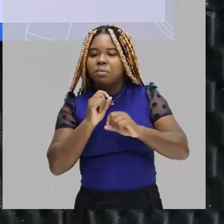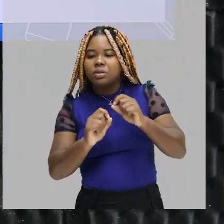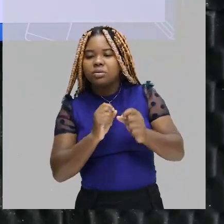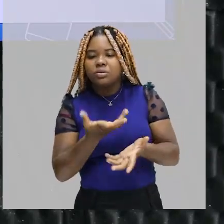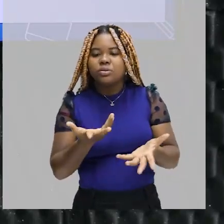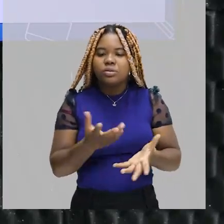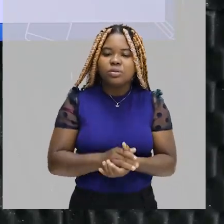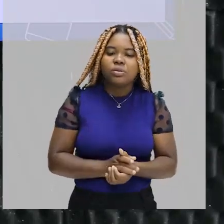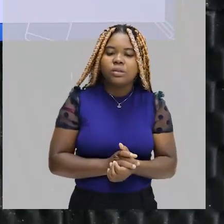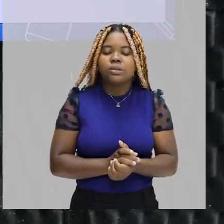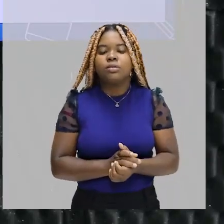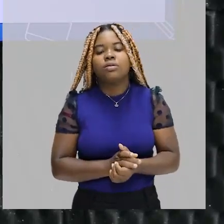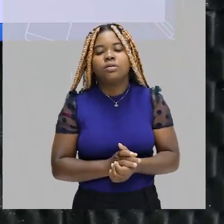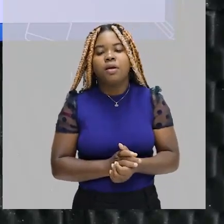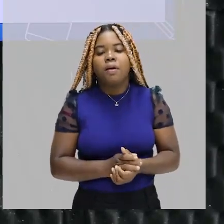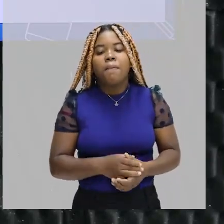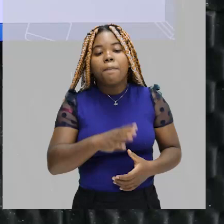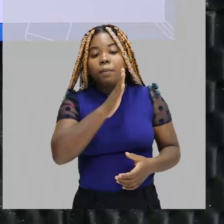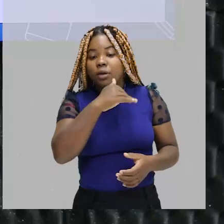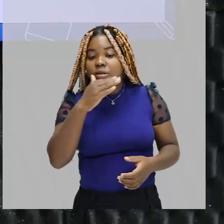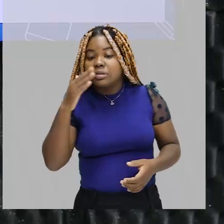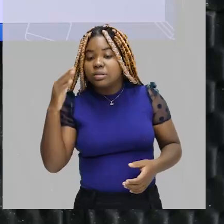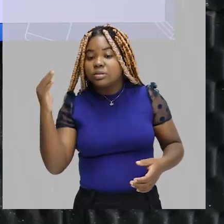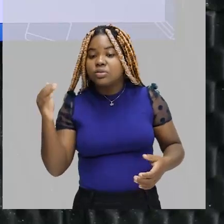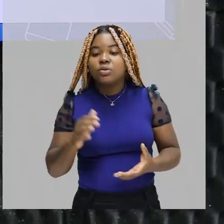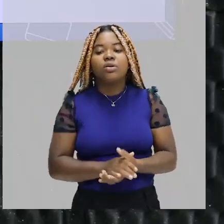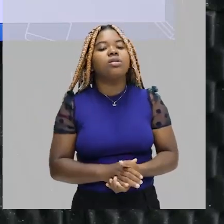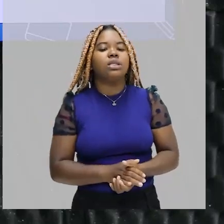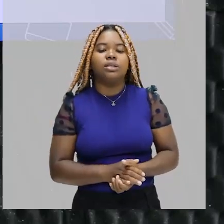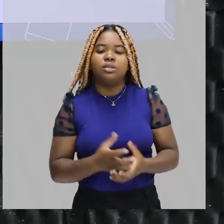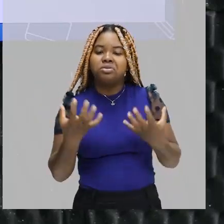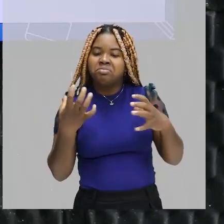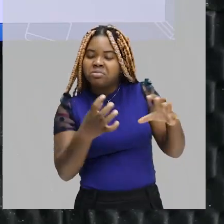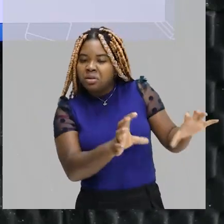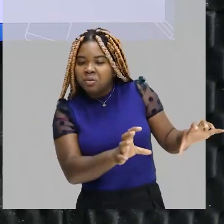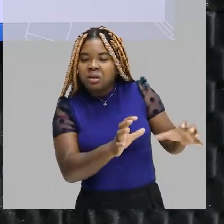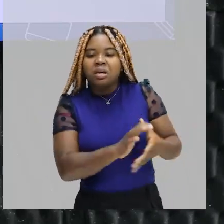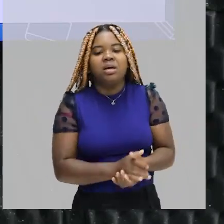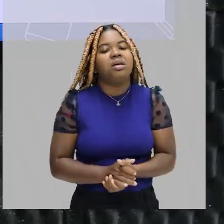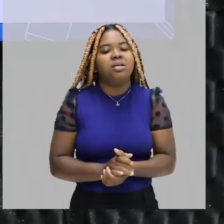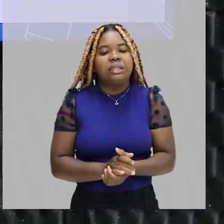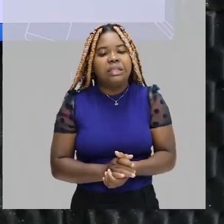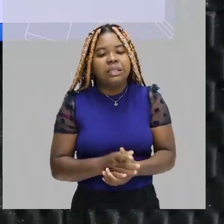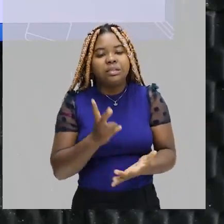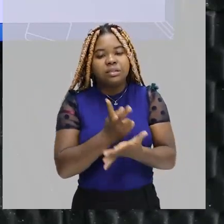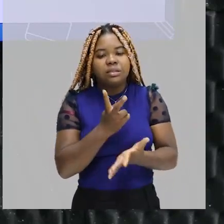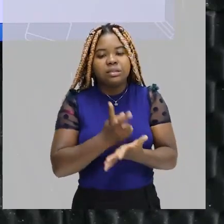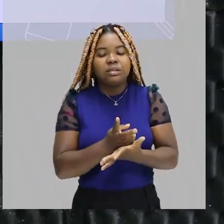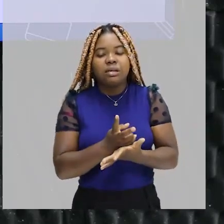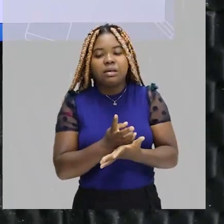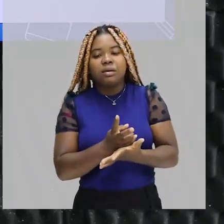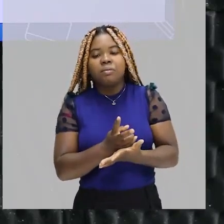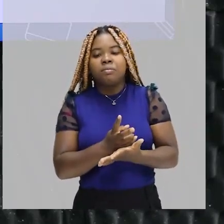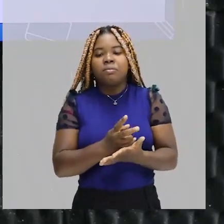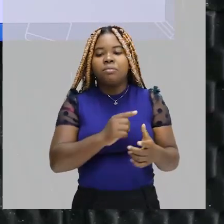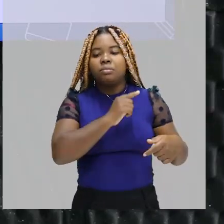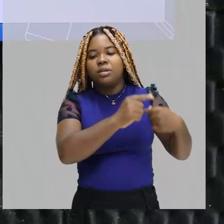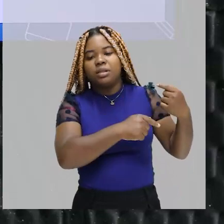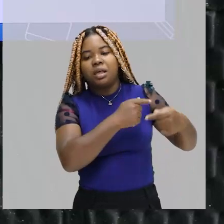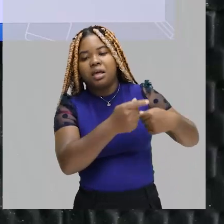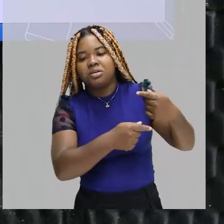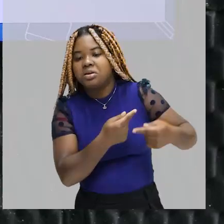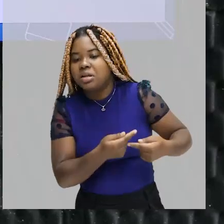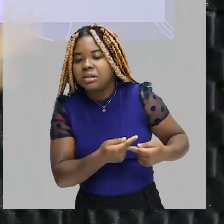dos teenagers, dos adolescentes, e a preocupação dos pais, the older generation, a geração mais